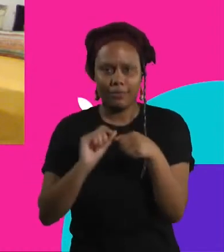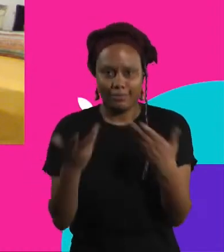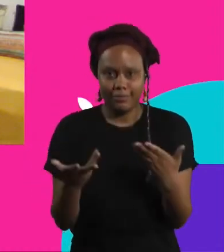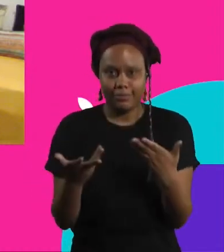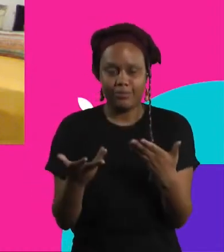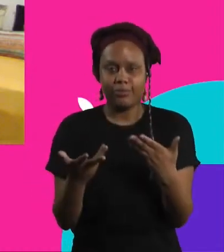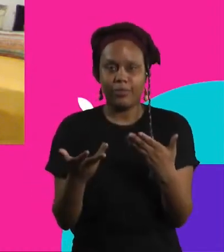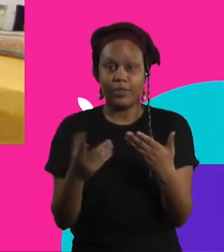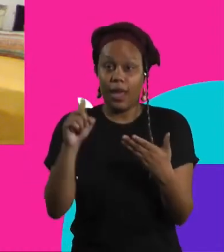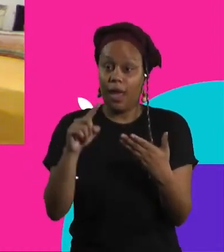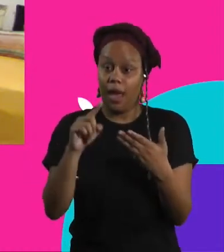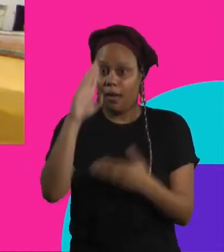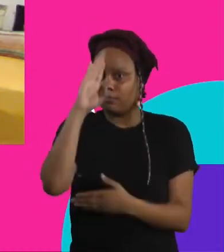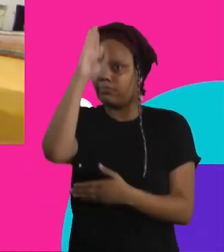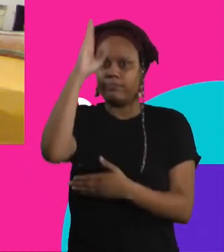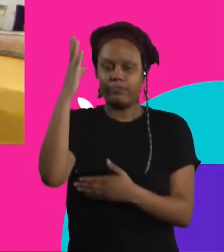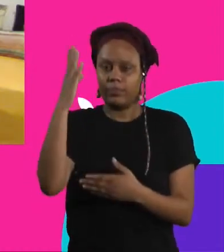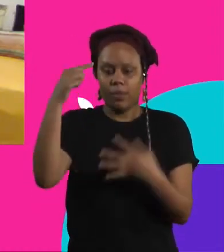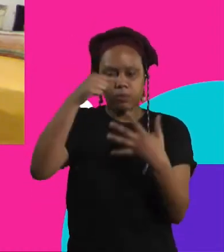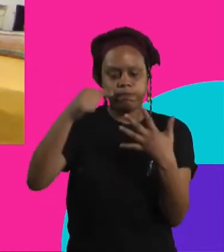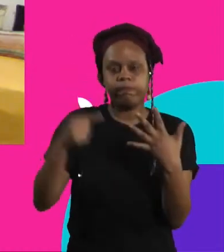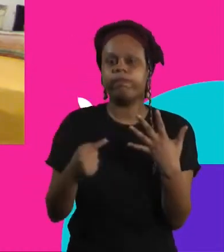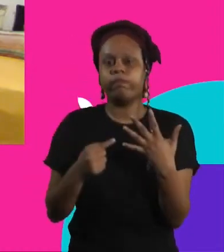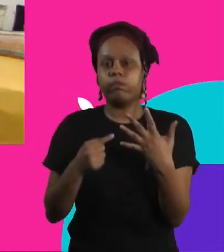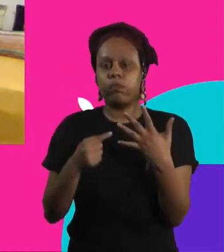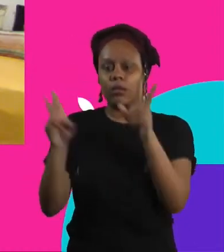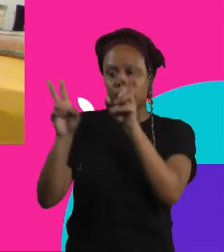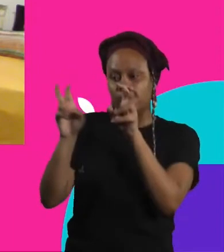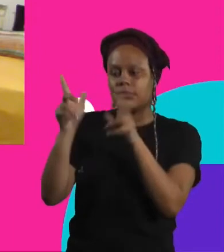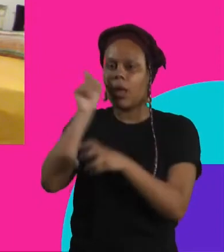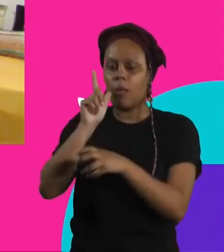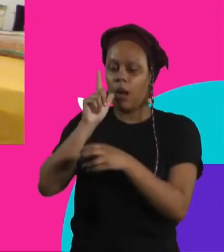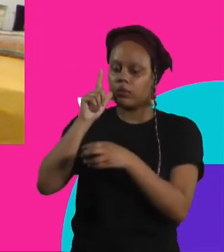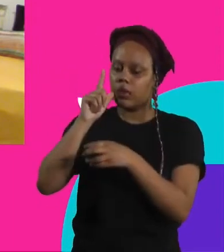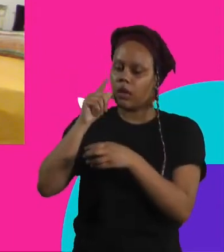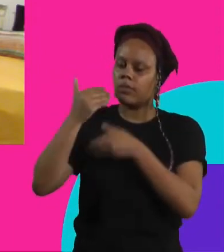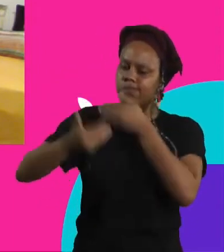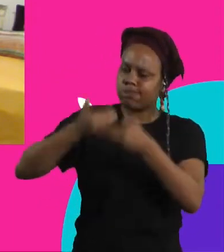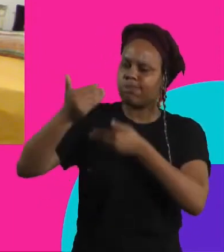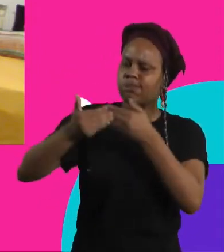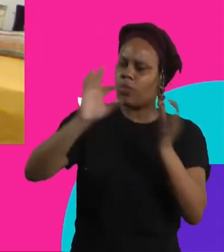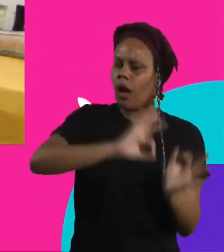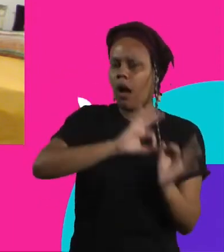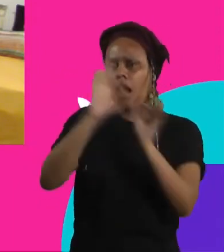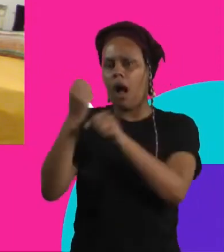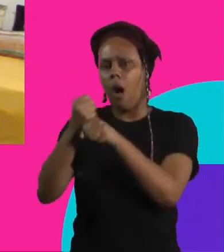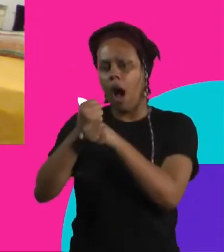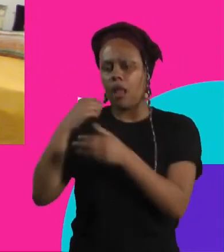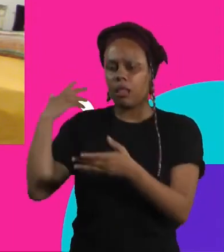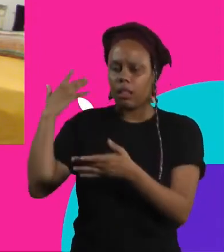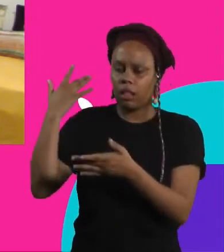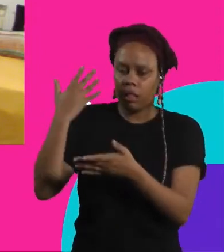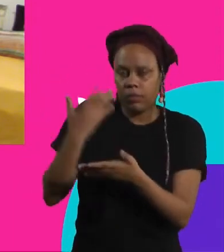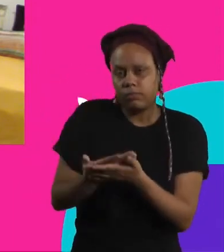um pilar para que esse assunto seja trabalhado ao longo de todo o ano, né? Como você falou, não adianta ser